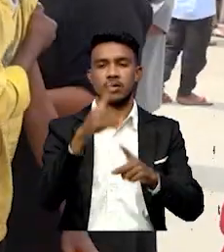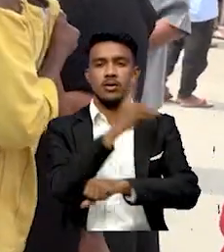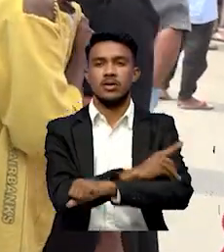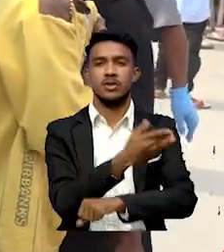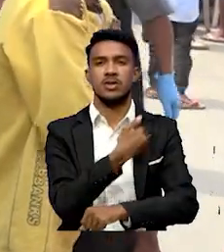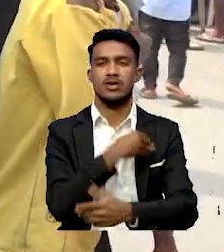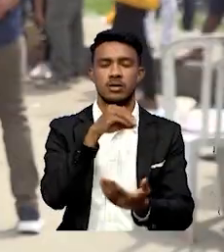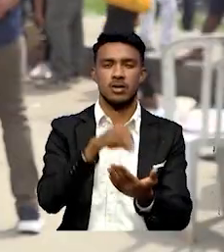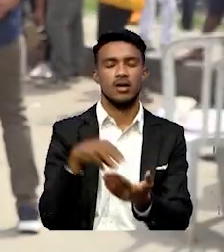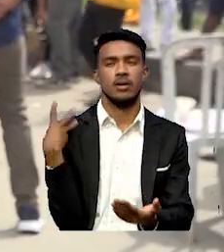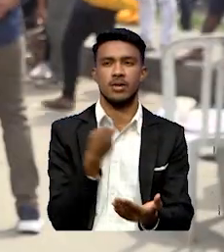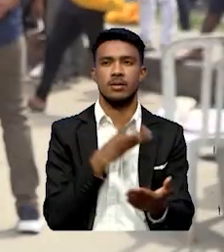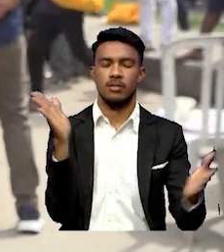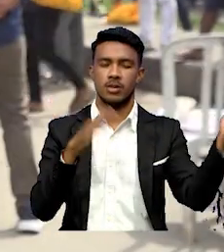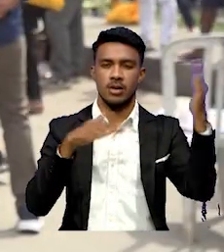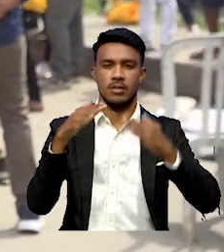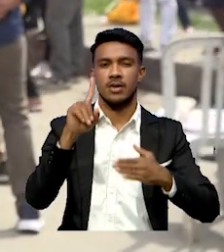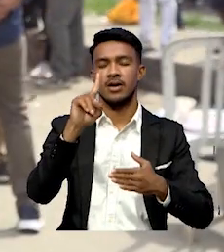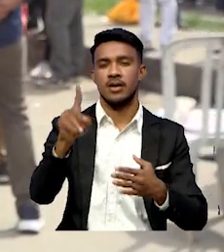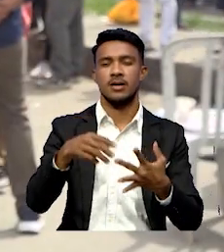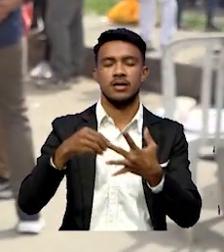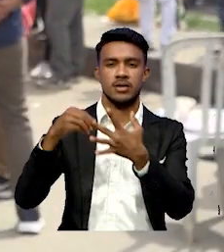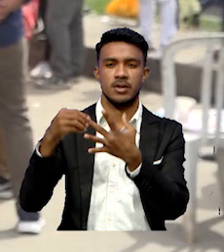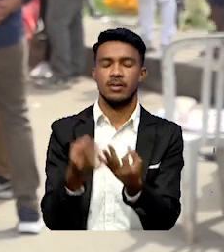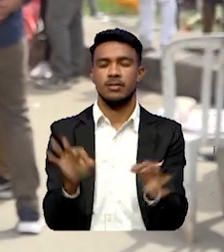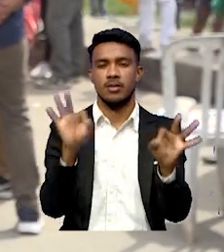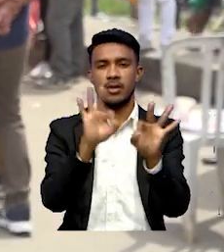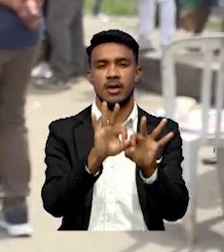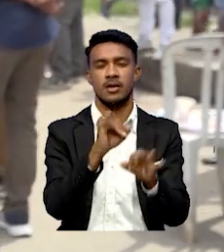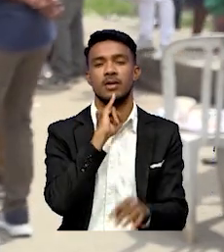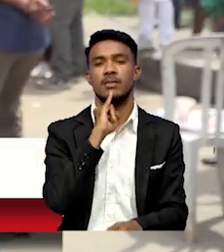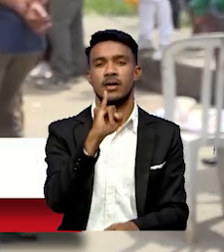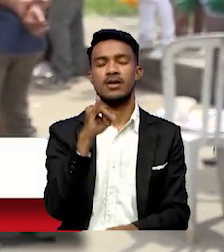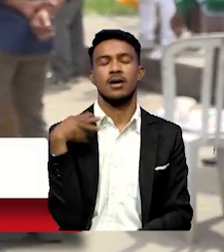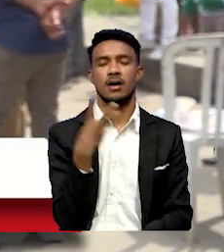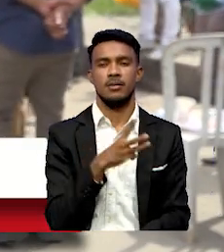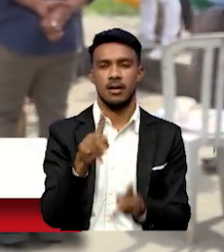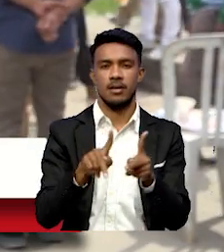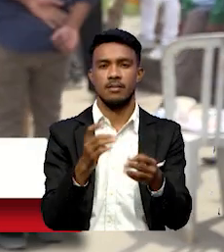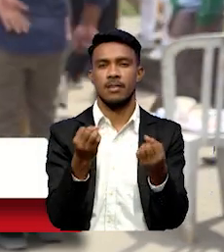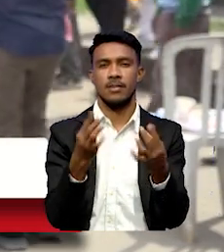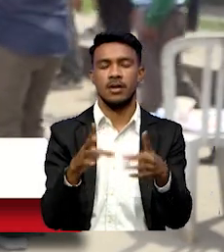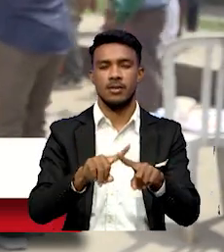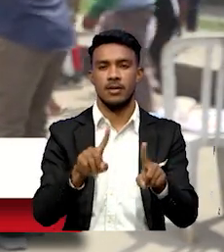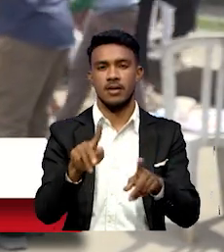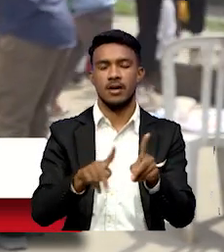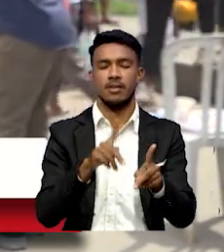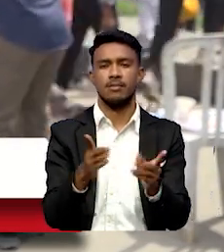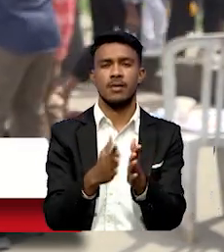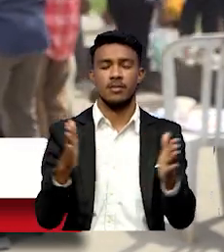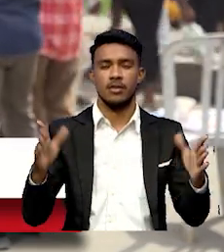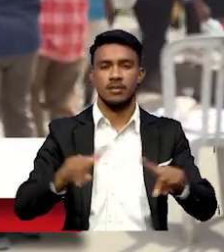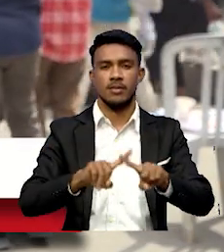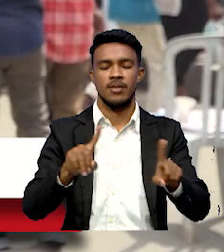A minha problema é essencial, é importante, mas a minha é barak, a população boa, mas a